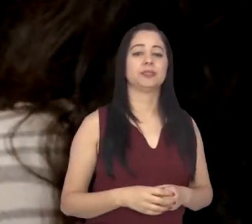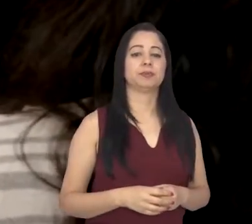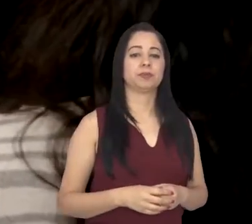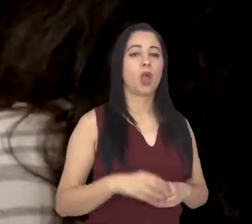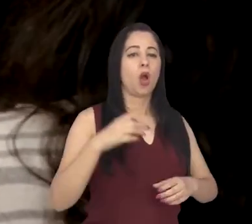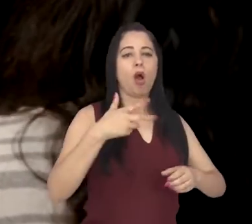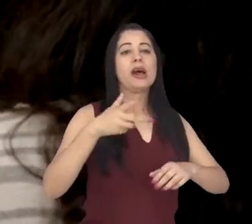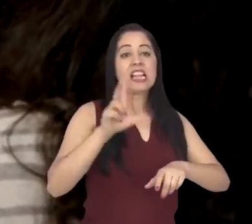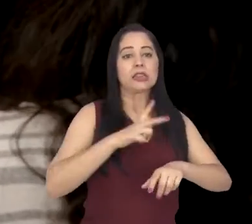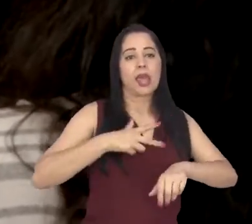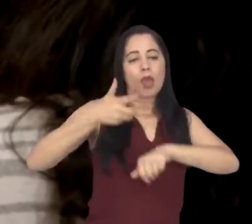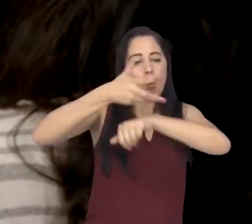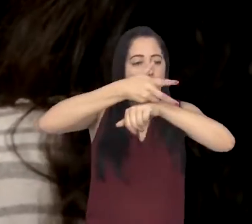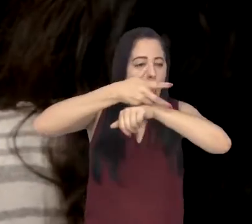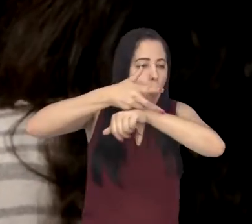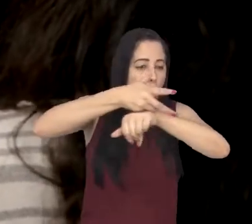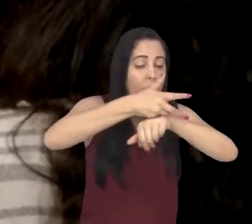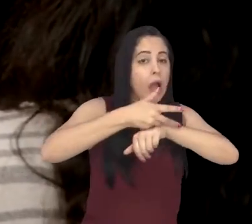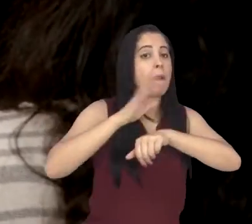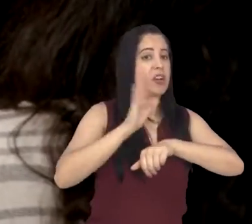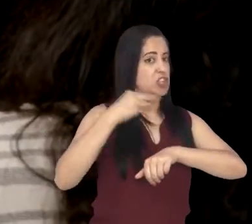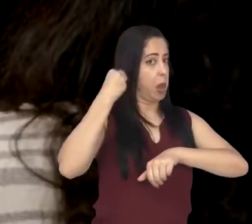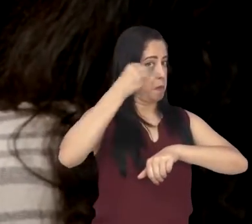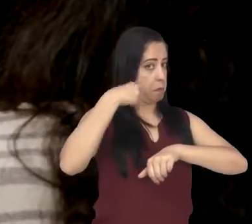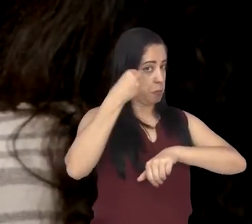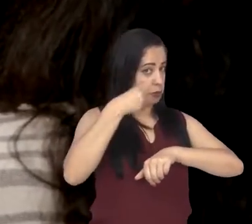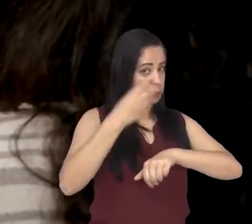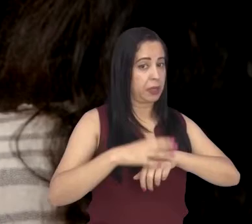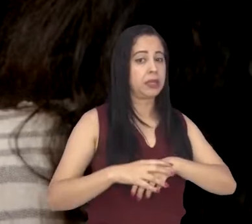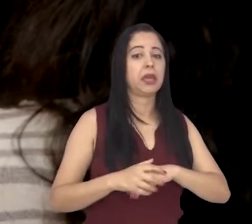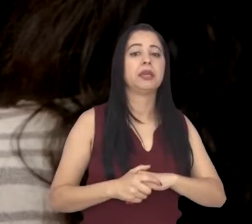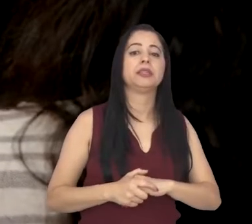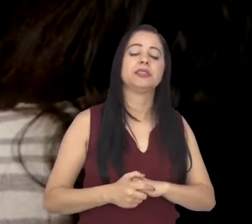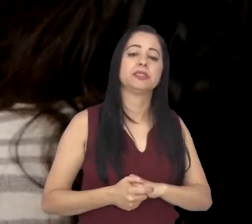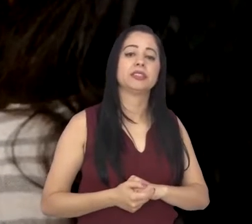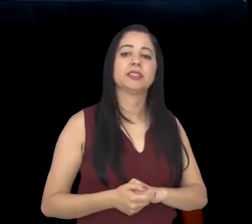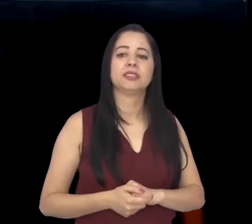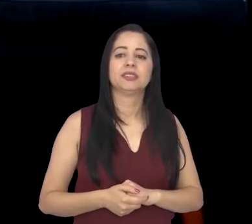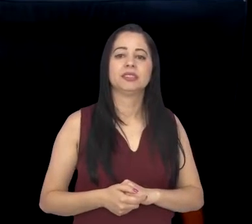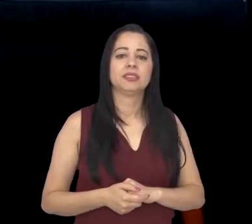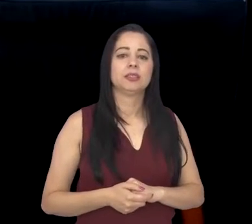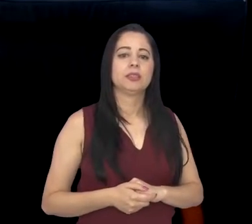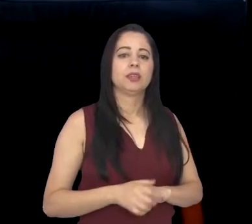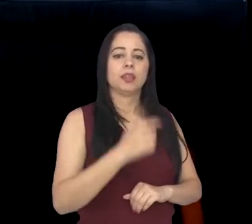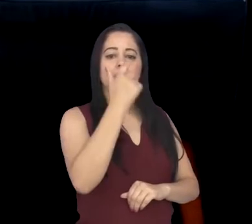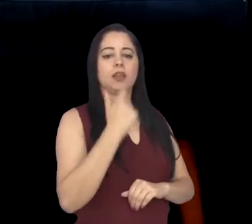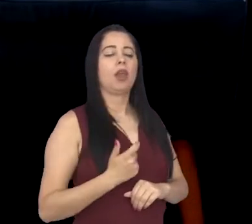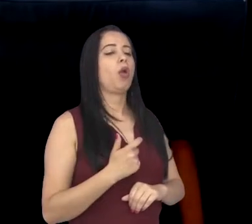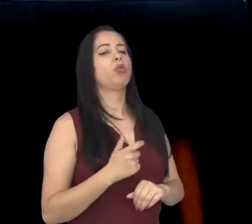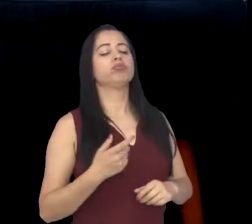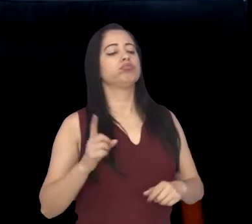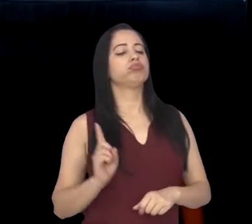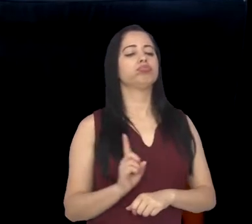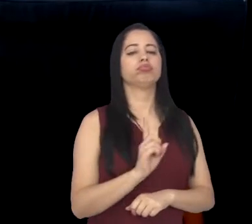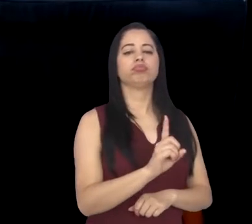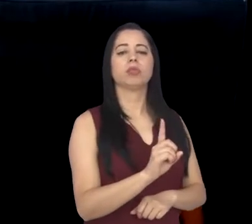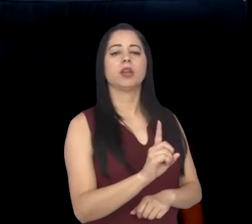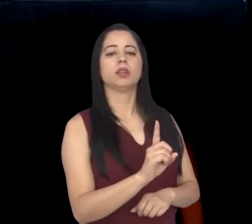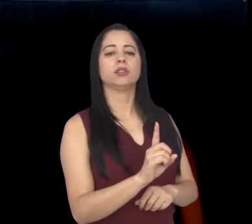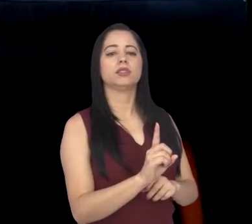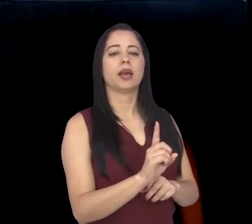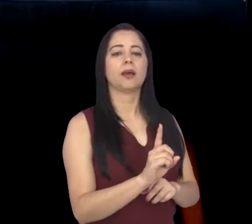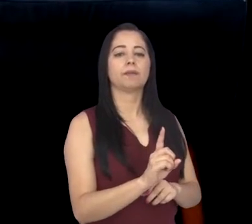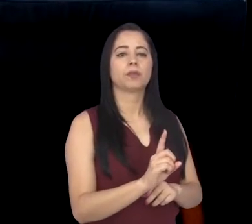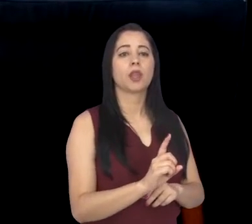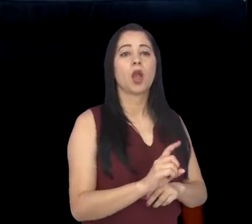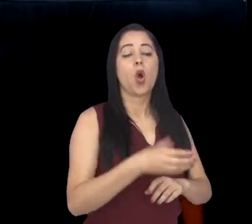o câmera, operador, era o operador de áudio, operador de mal eles de sabiam, som, né? Aí eu entrei lá e o cara morava, porque o cara já